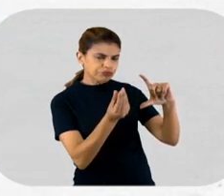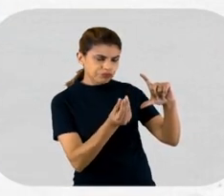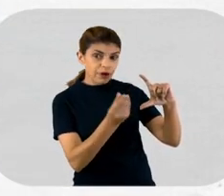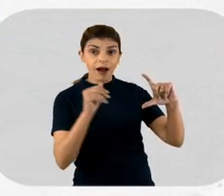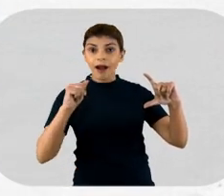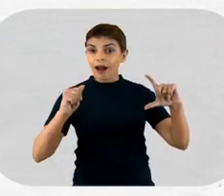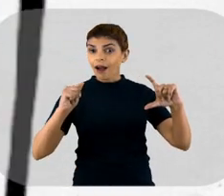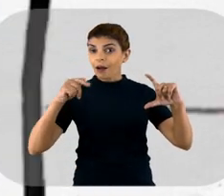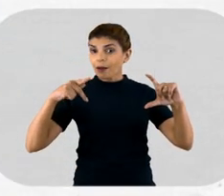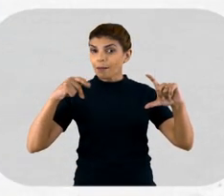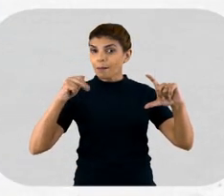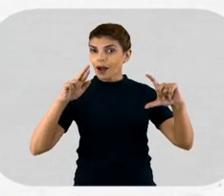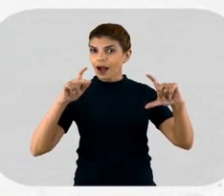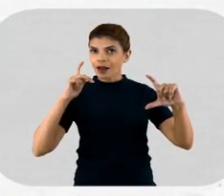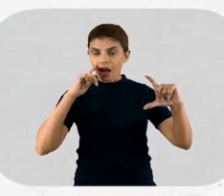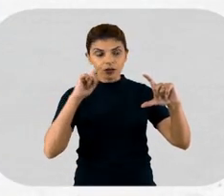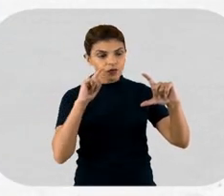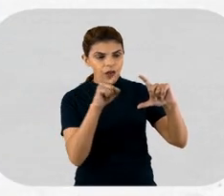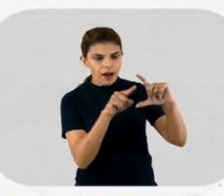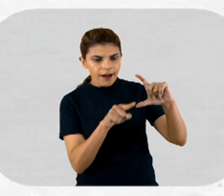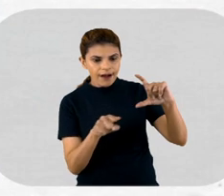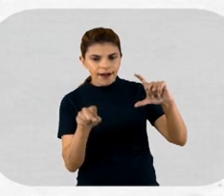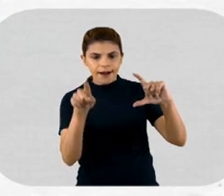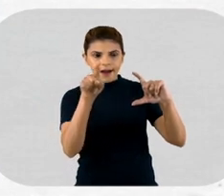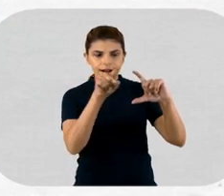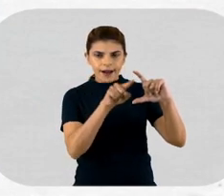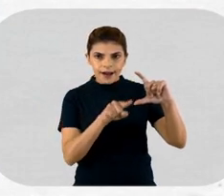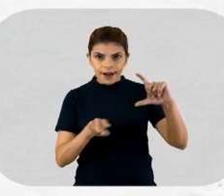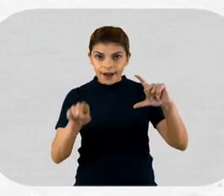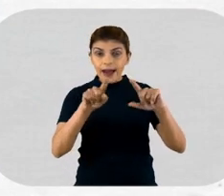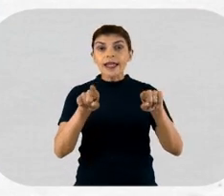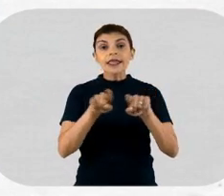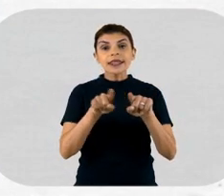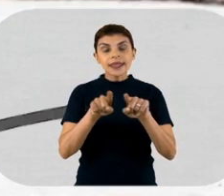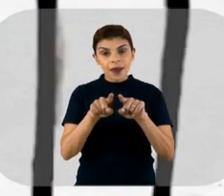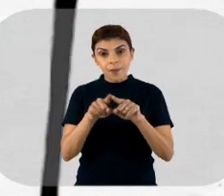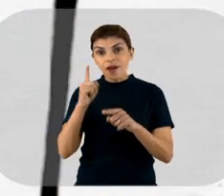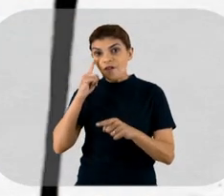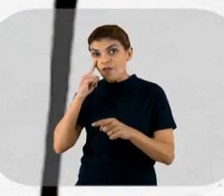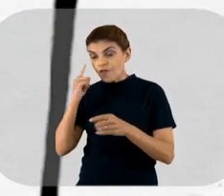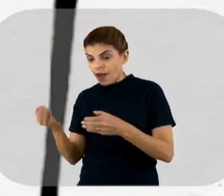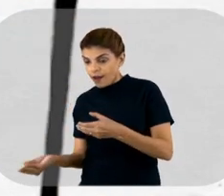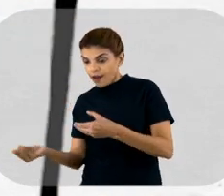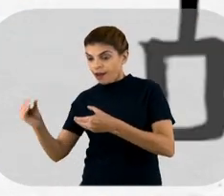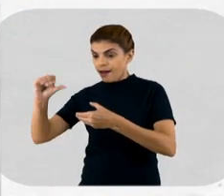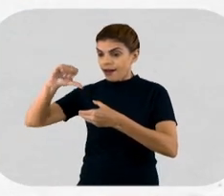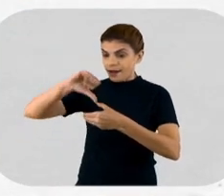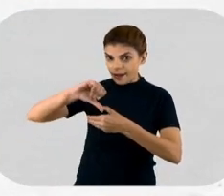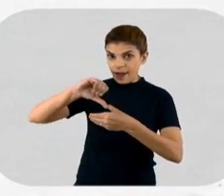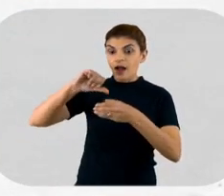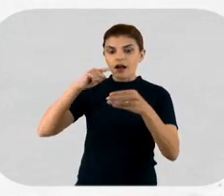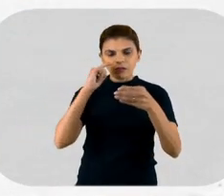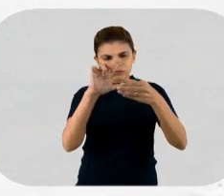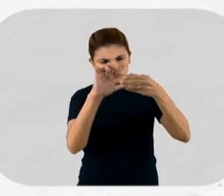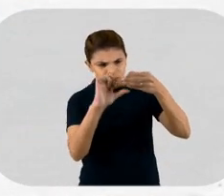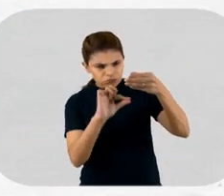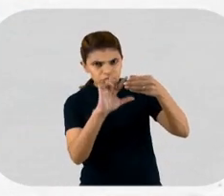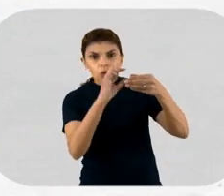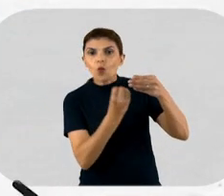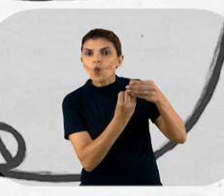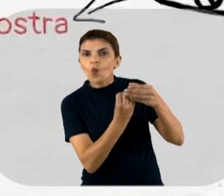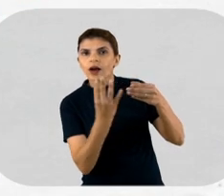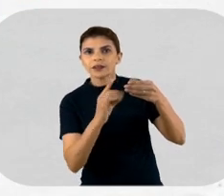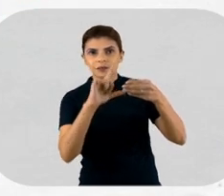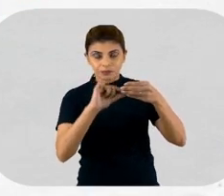sexta, e a rotação do aparato. Além disso, deve ser avaliada a coleta da alíquota da dissolução para que ela possa ser